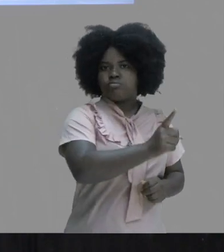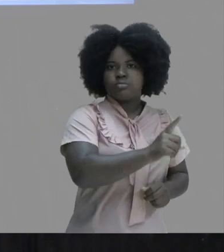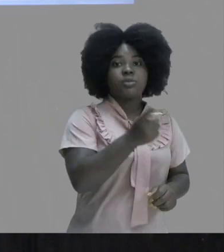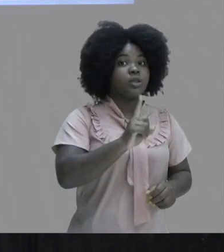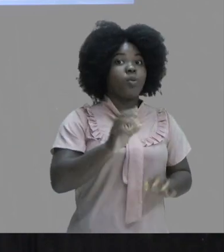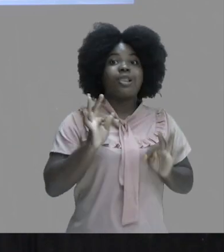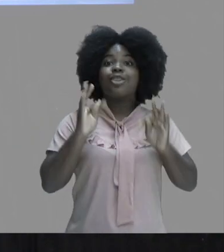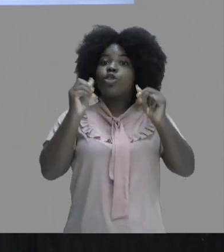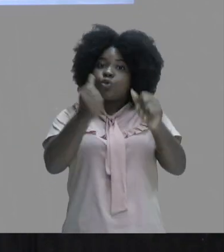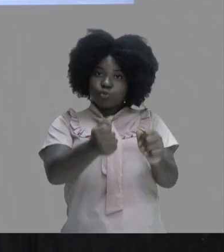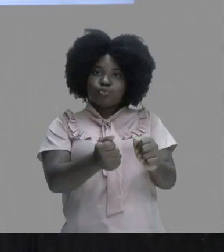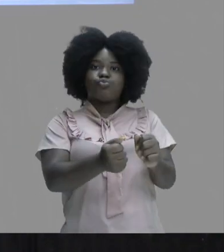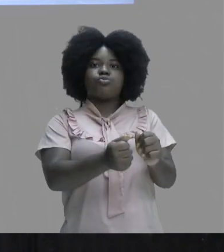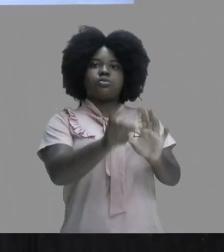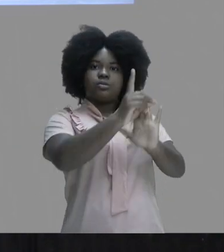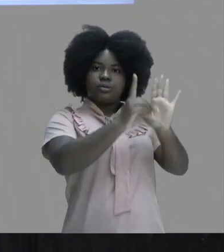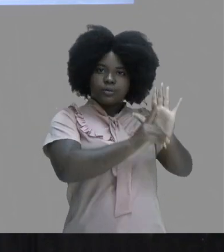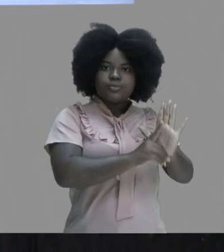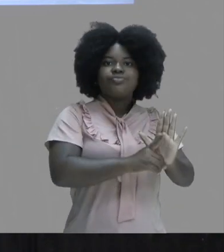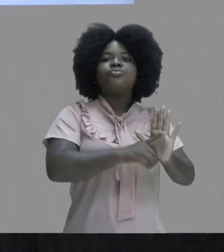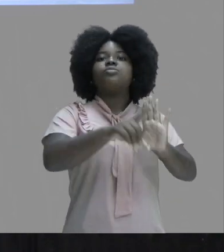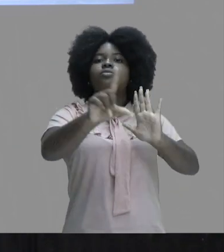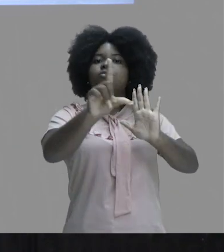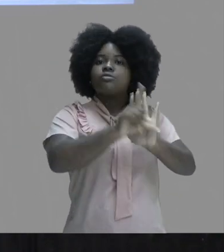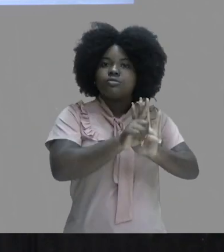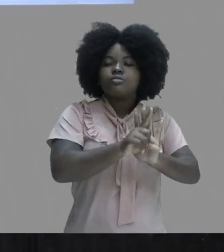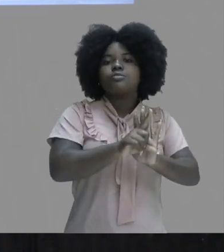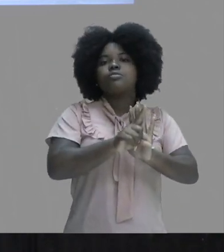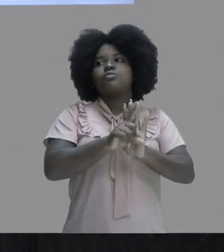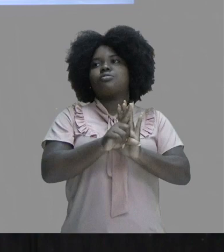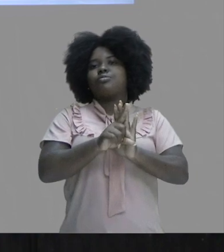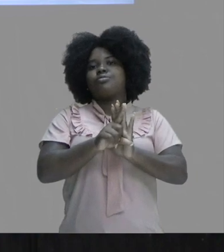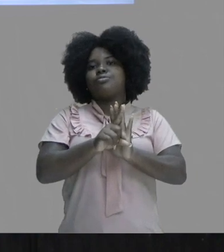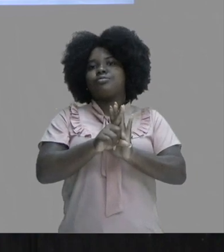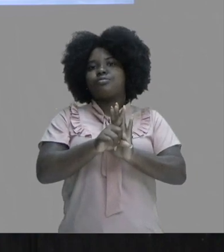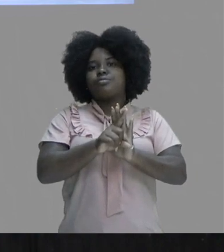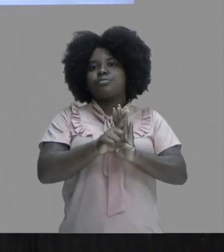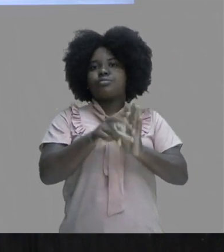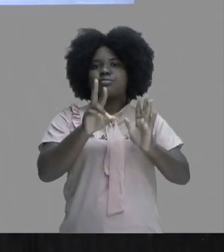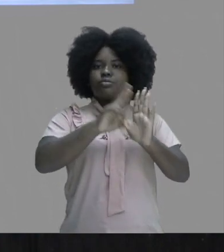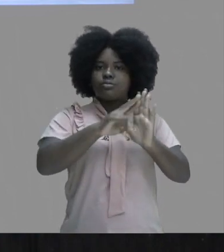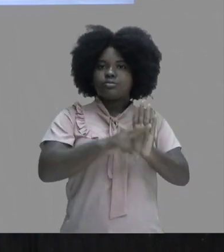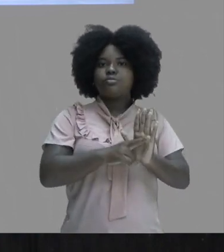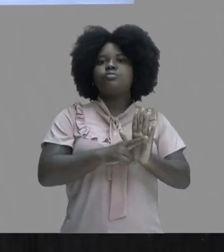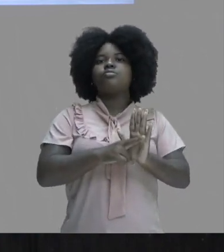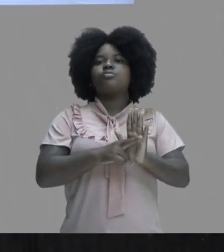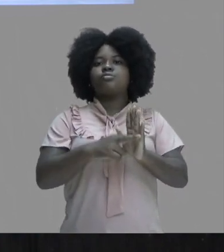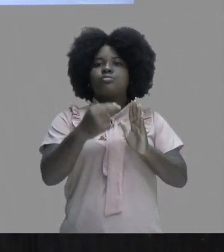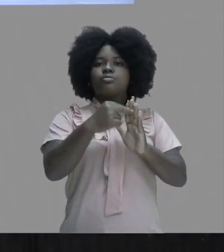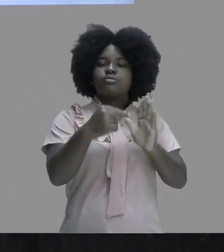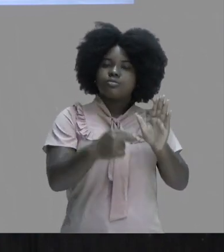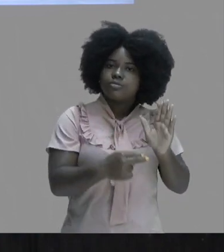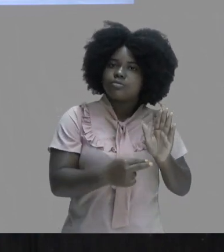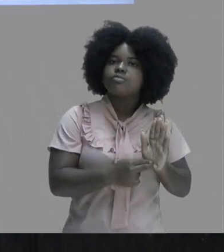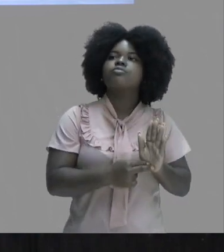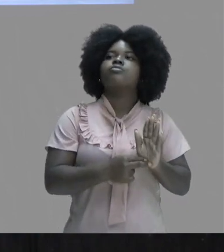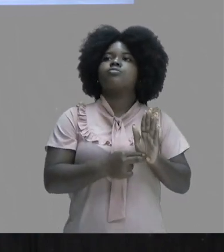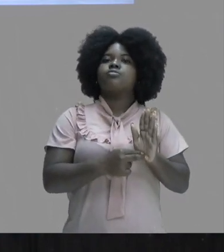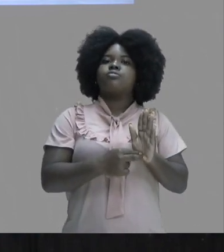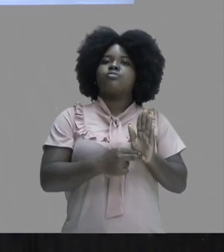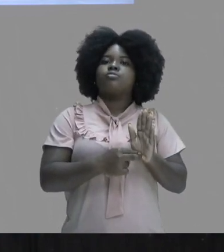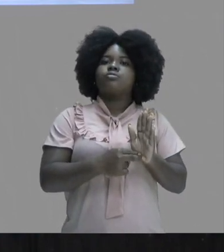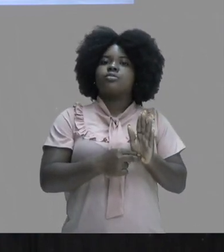humanos devem ter acesso. Um conjunto de direitos que qualquer e, ao mesmo